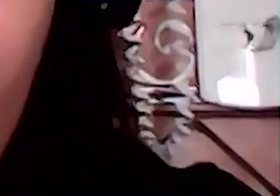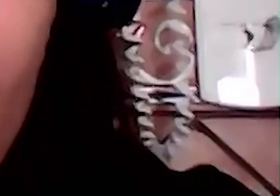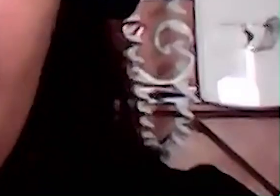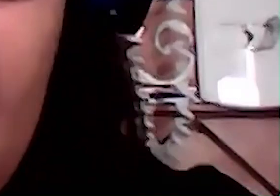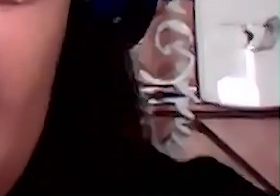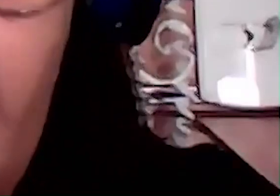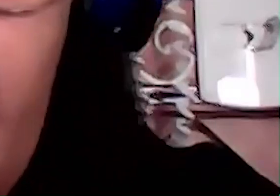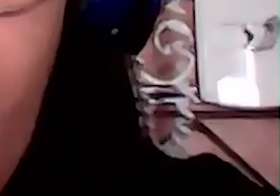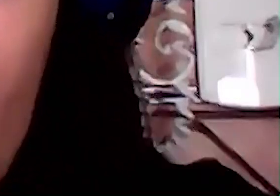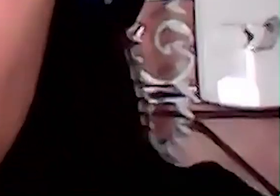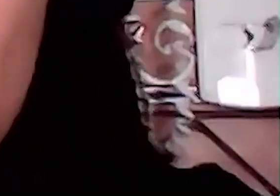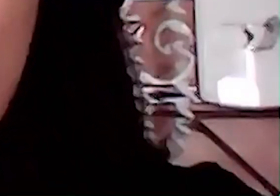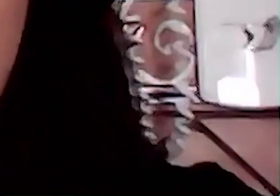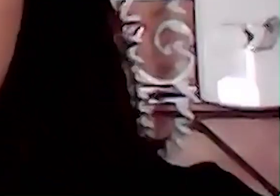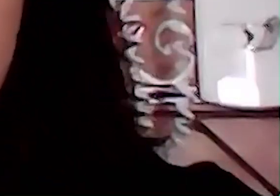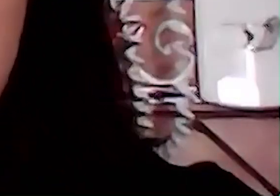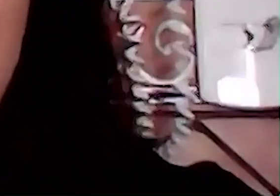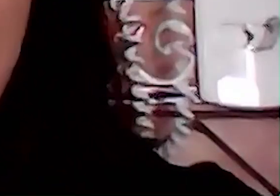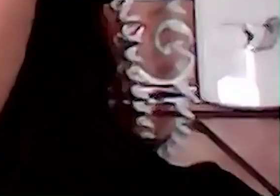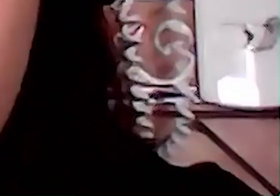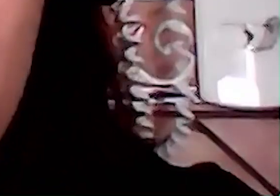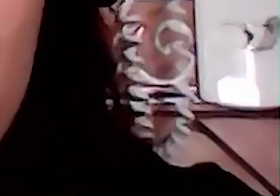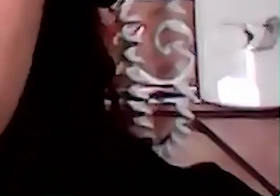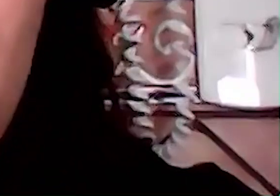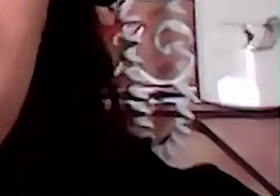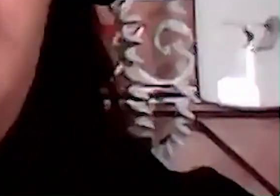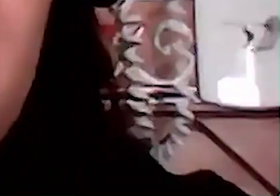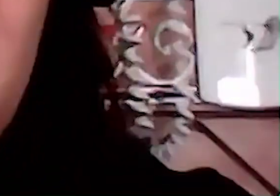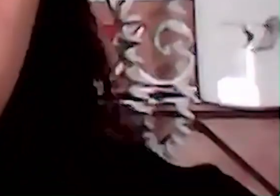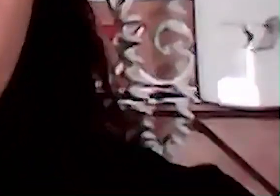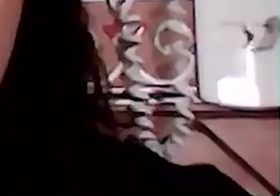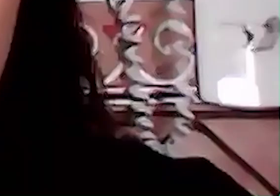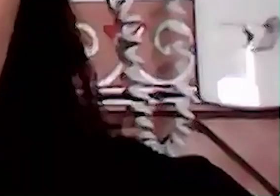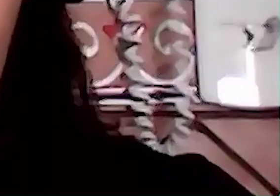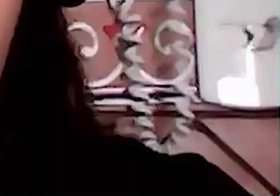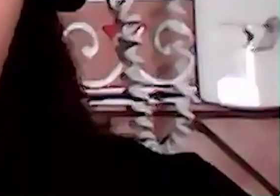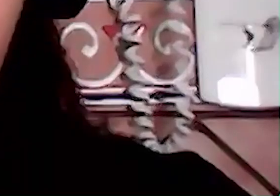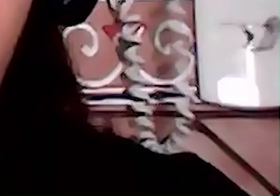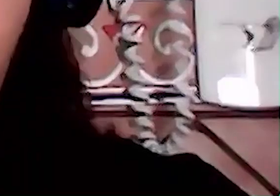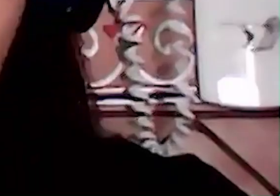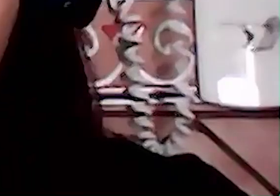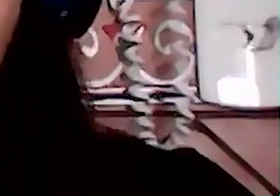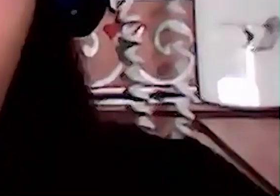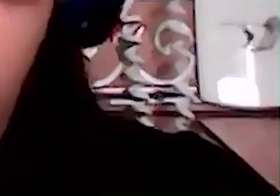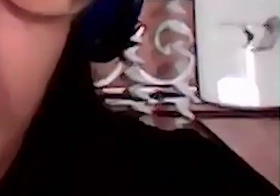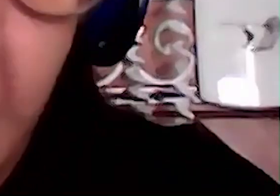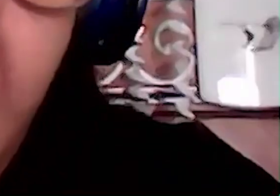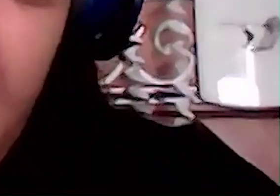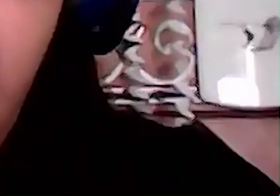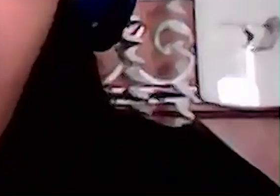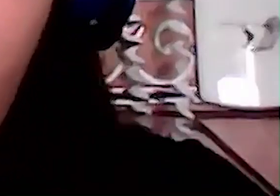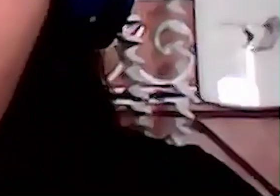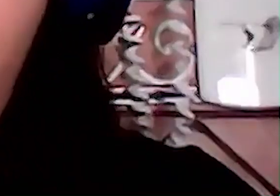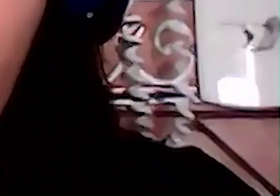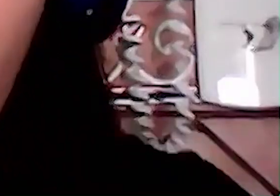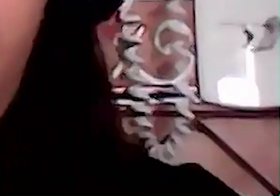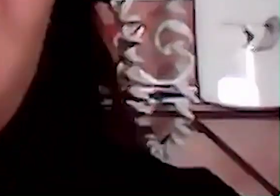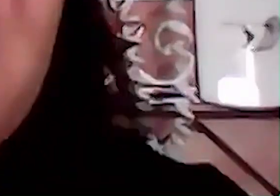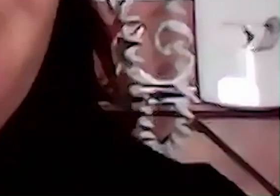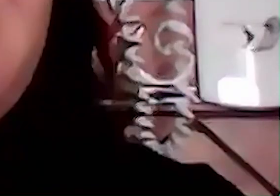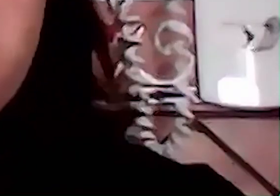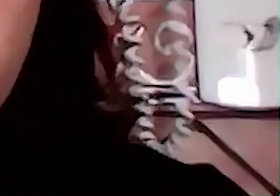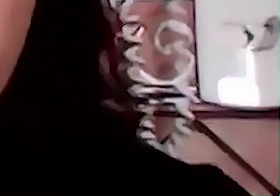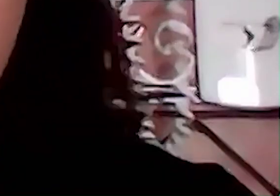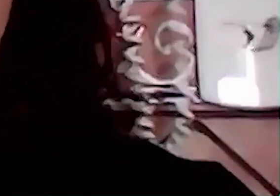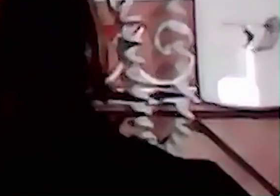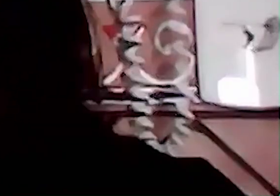eu queria dizer isso né que tem o poder de mudar a a própria eh